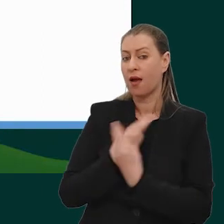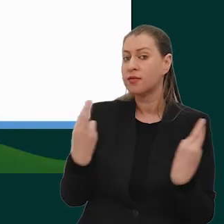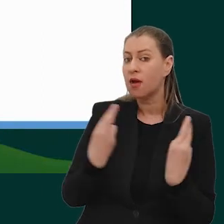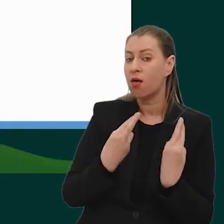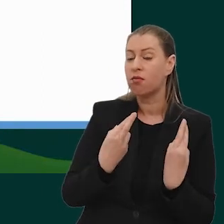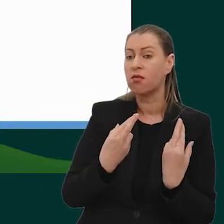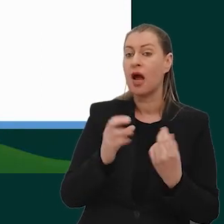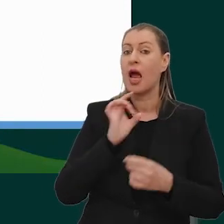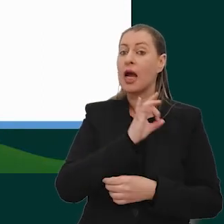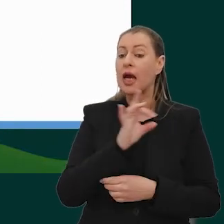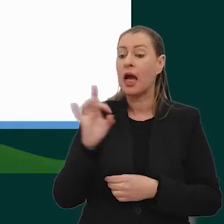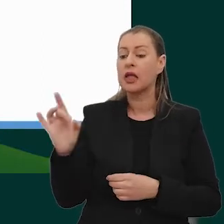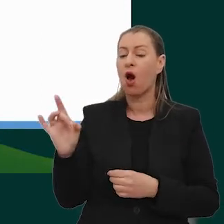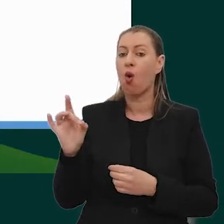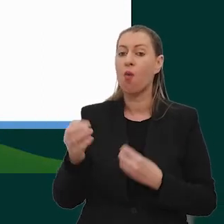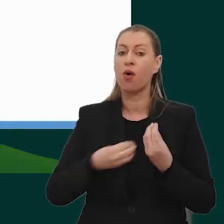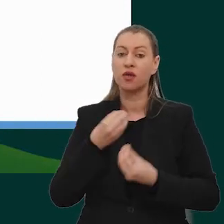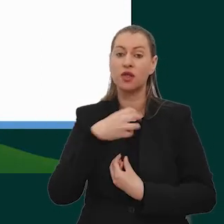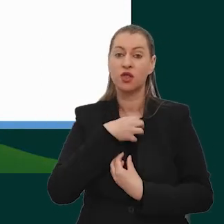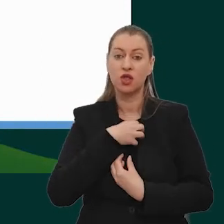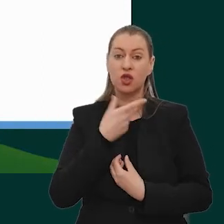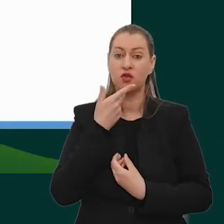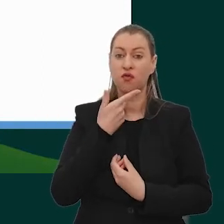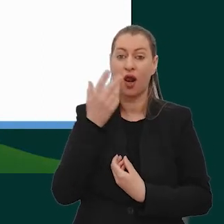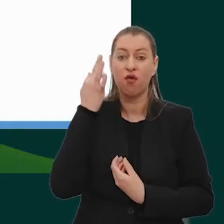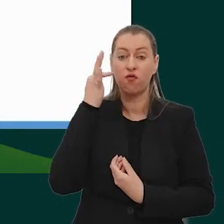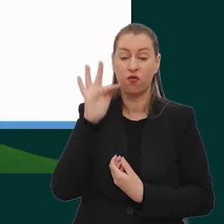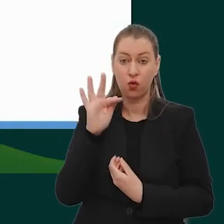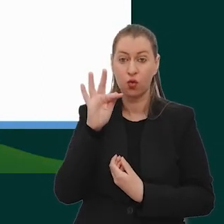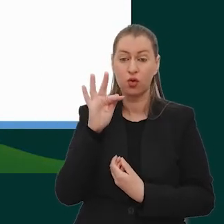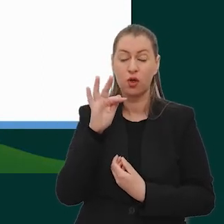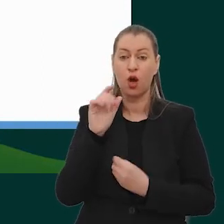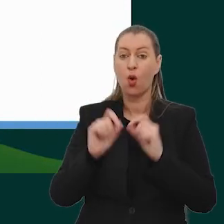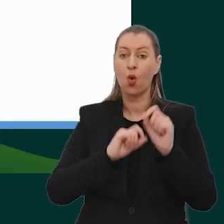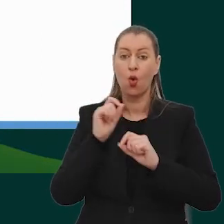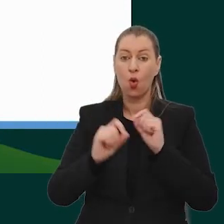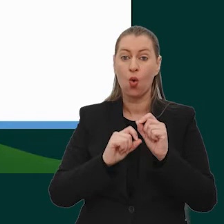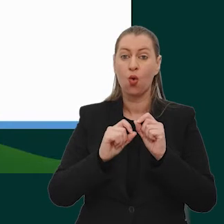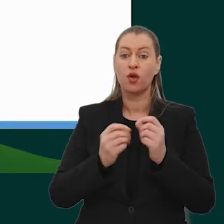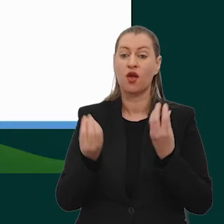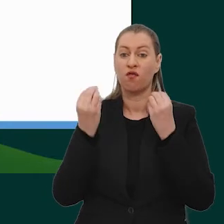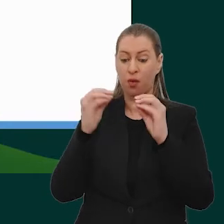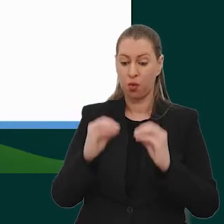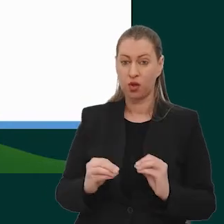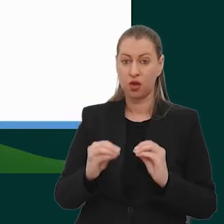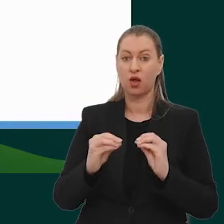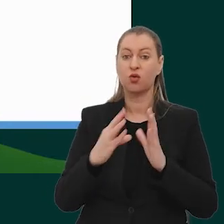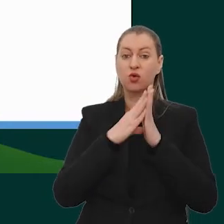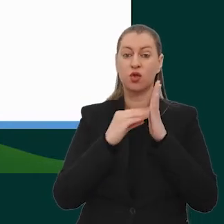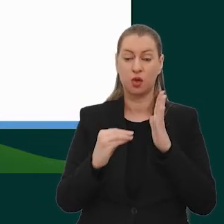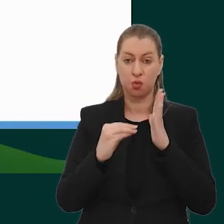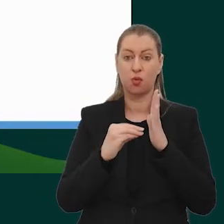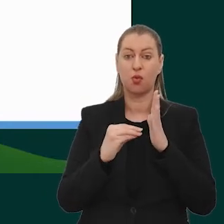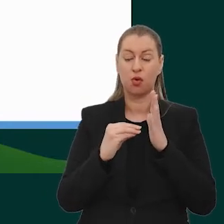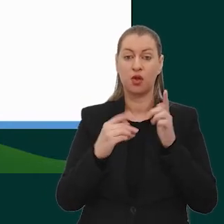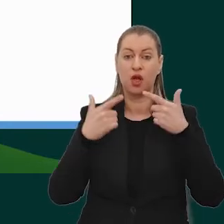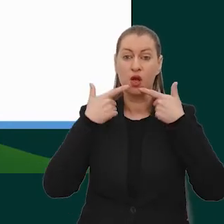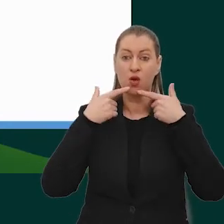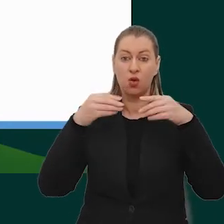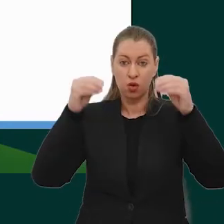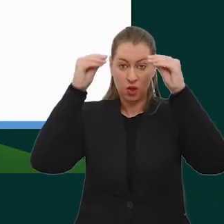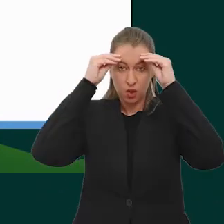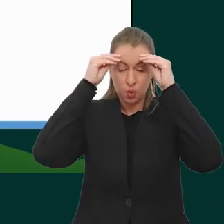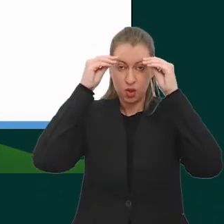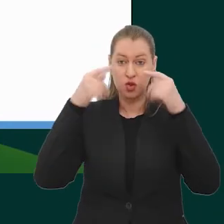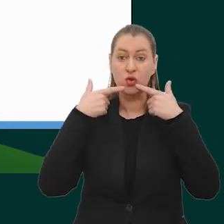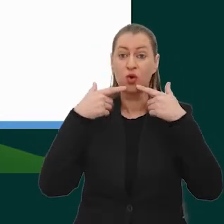relações, cada uma das formas diferentes de falar frutas, a rede neural vai adicionando no seu modelo linguístico.